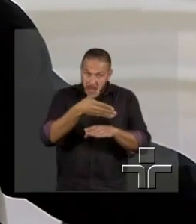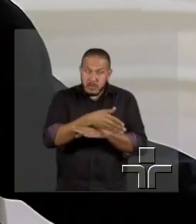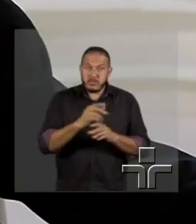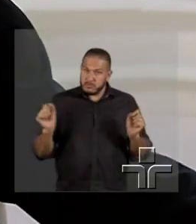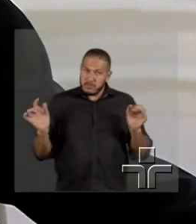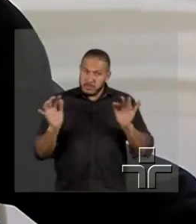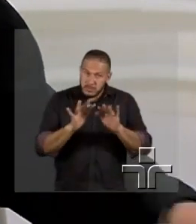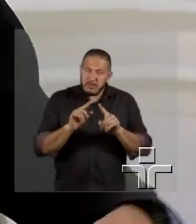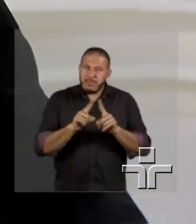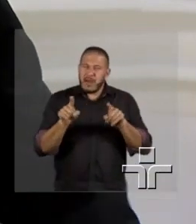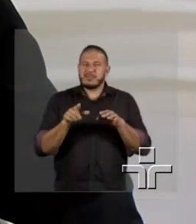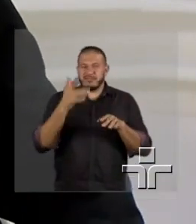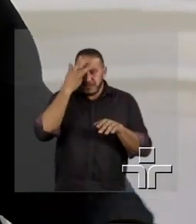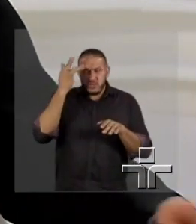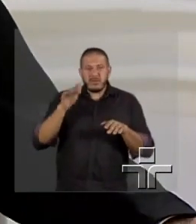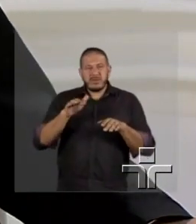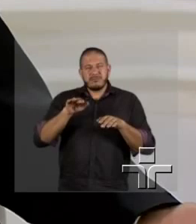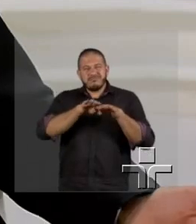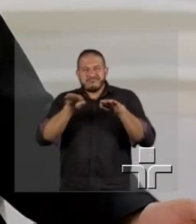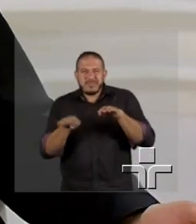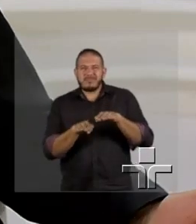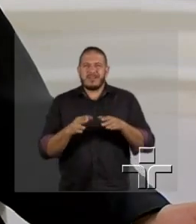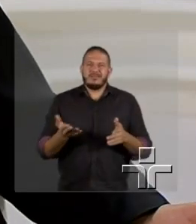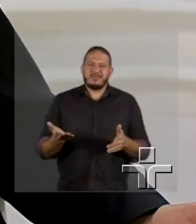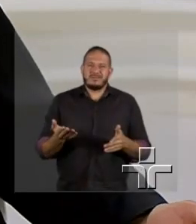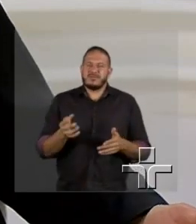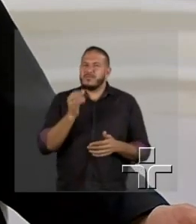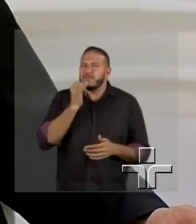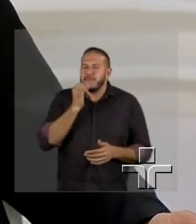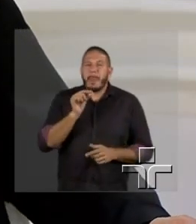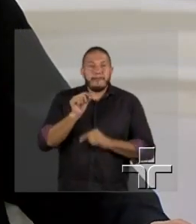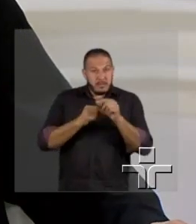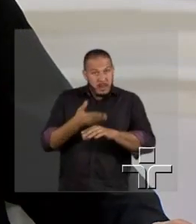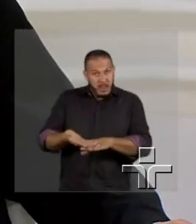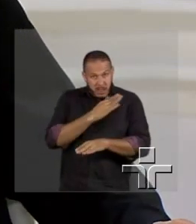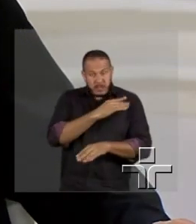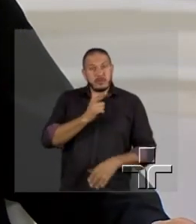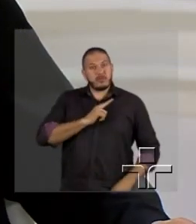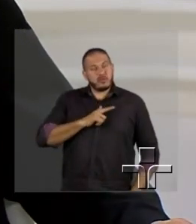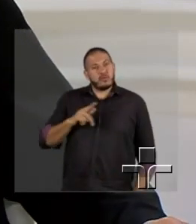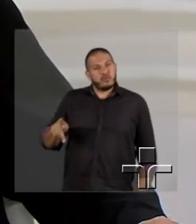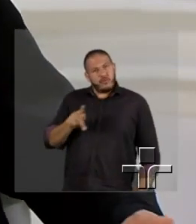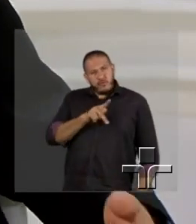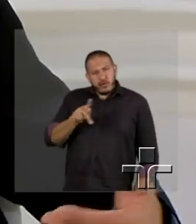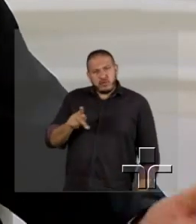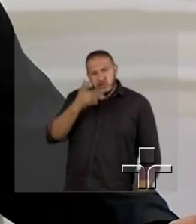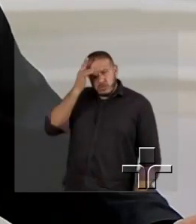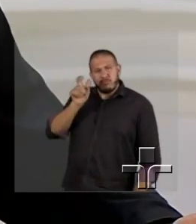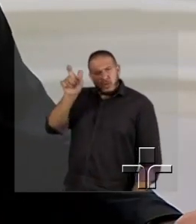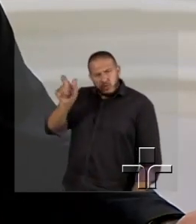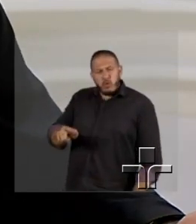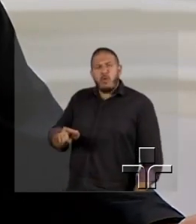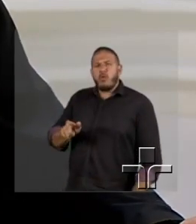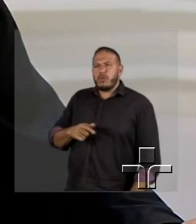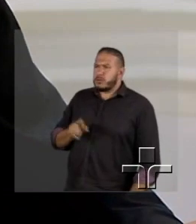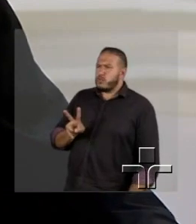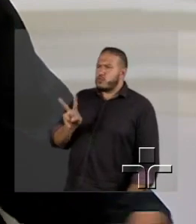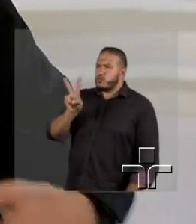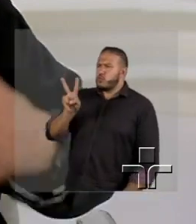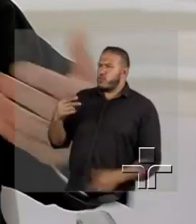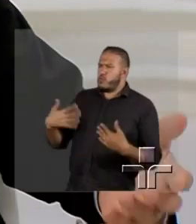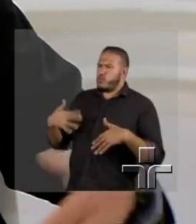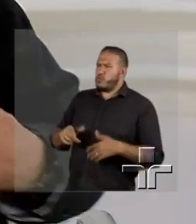sua opinião, se o senhor acha que dá para transformar o Brasil numa grande rede de colégios militares, ou qual seria, na sua opinião,